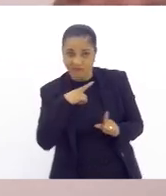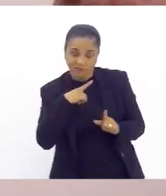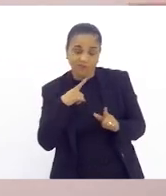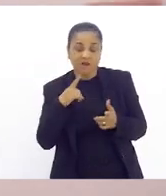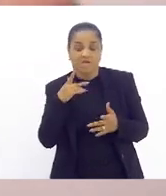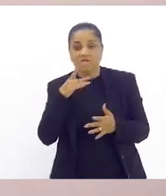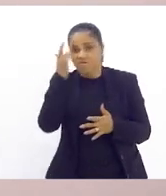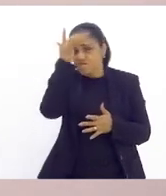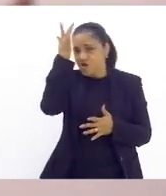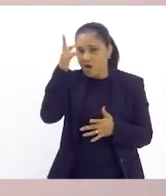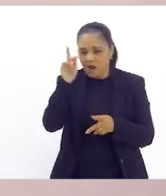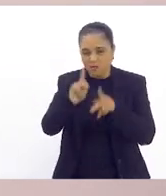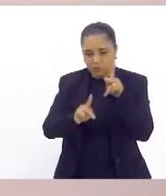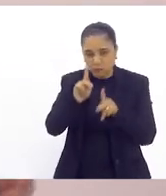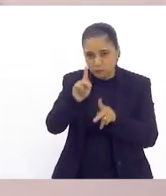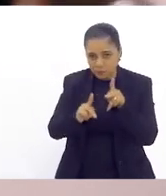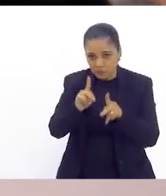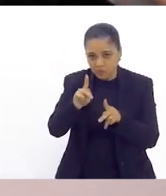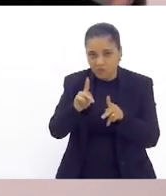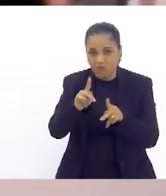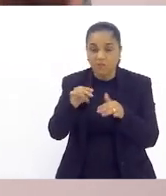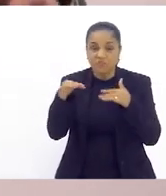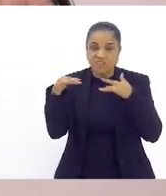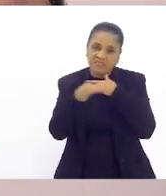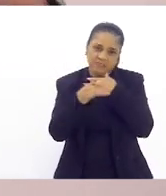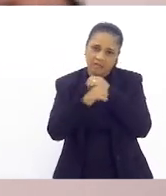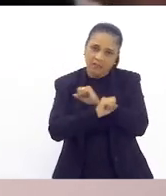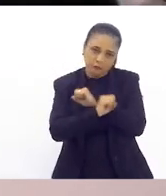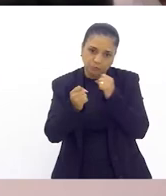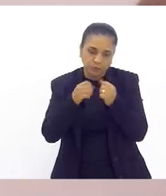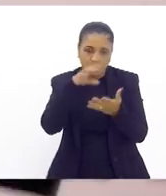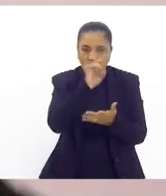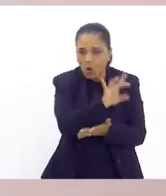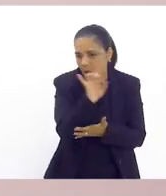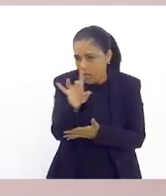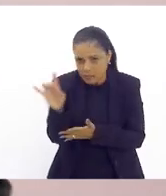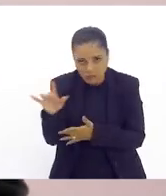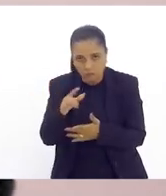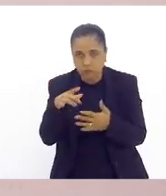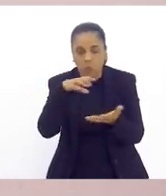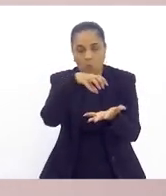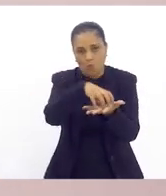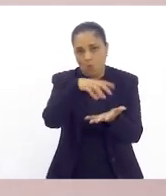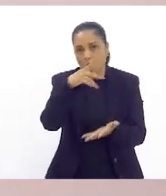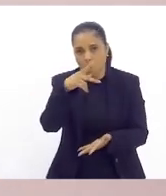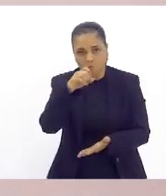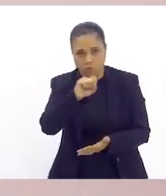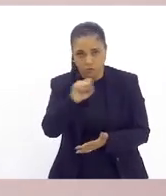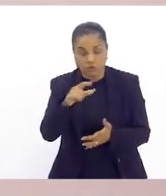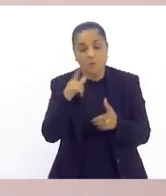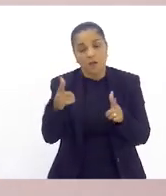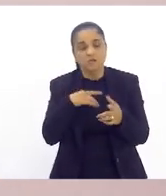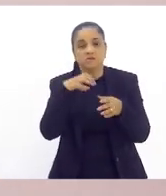condição de abrir um post de atendimento em cada cidade mas a gente vai ter redes credenciadas e a gente vai ampliar esse leque